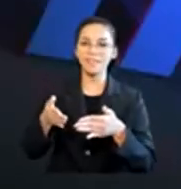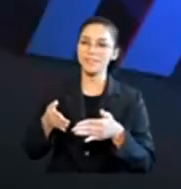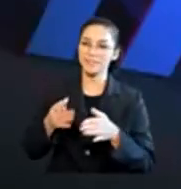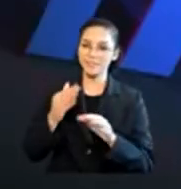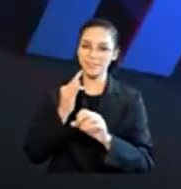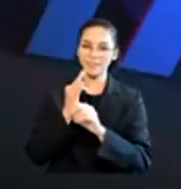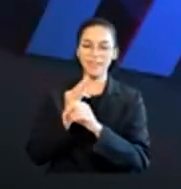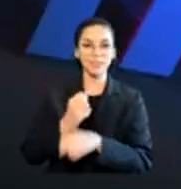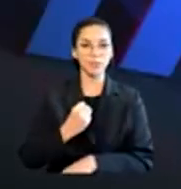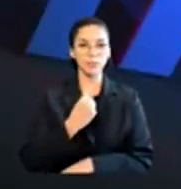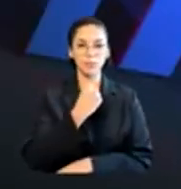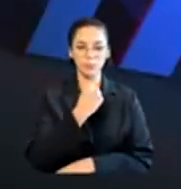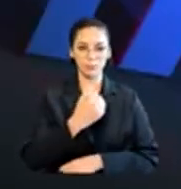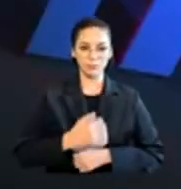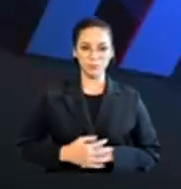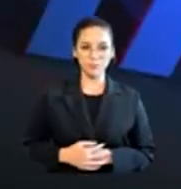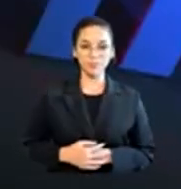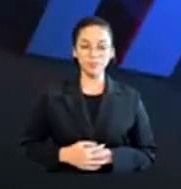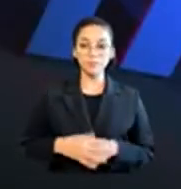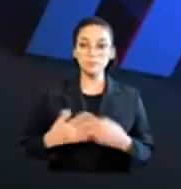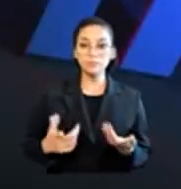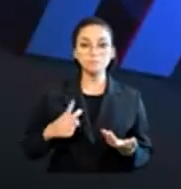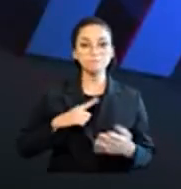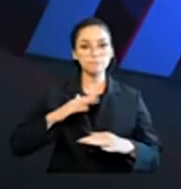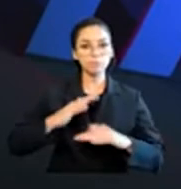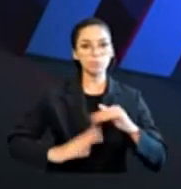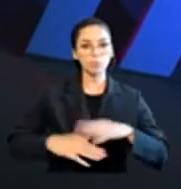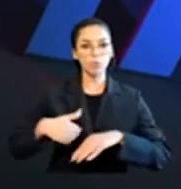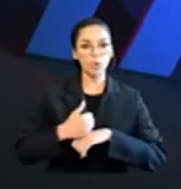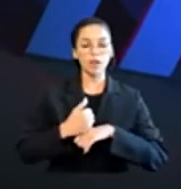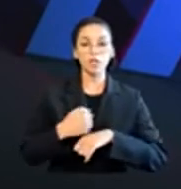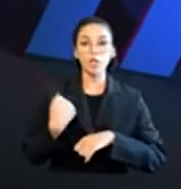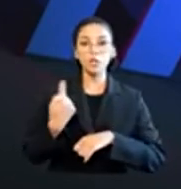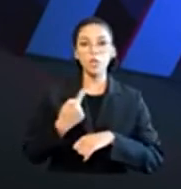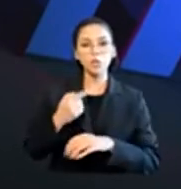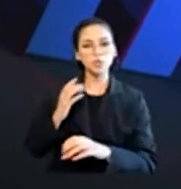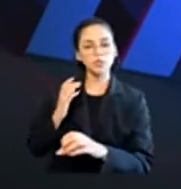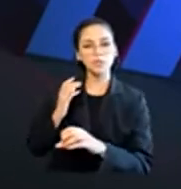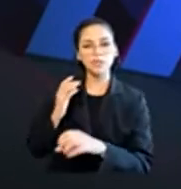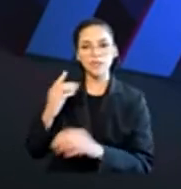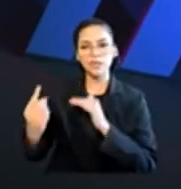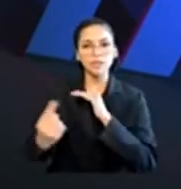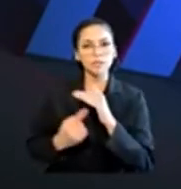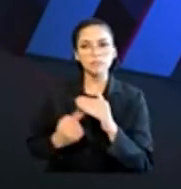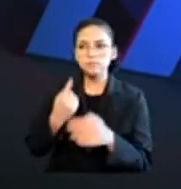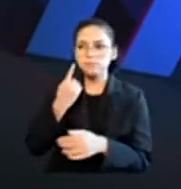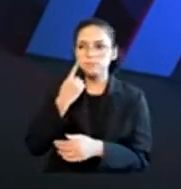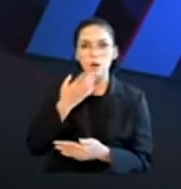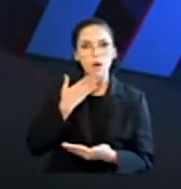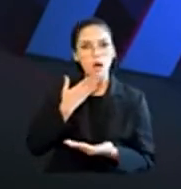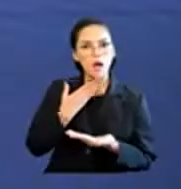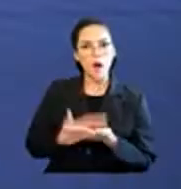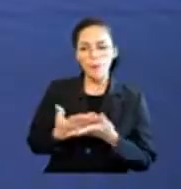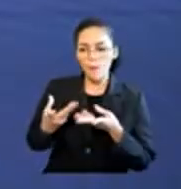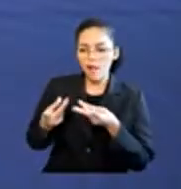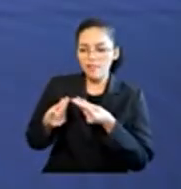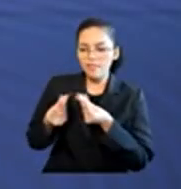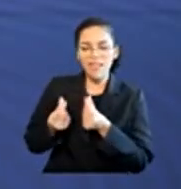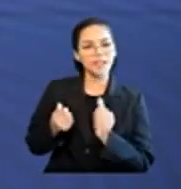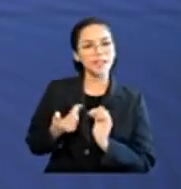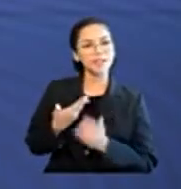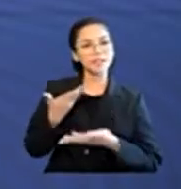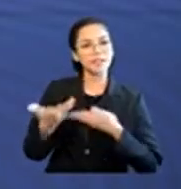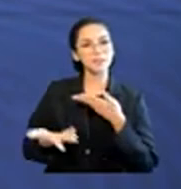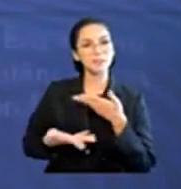rede Fiat Professional, nossos clientes vão se surpreender com uma qualidade de atendimento diferente, com uma